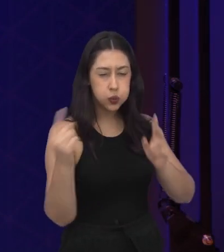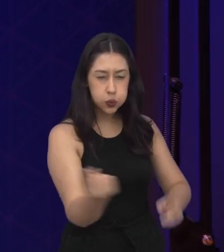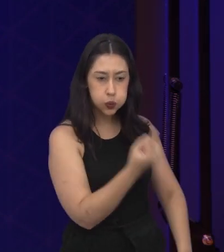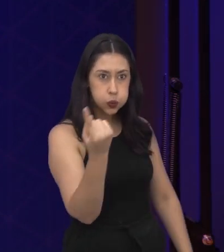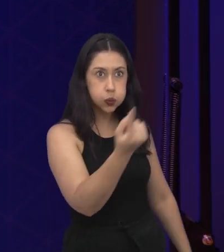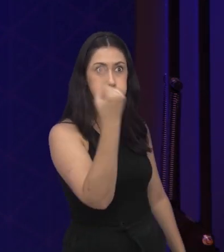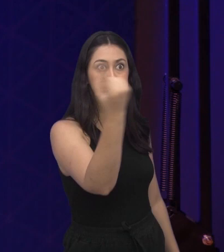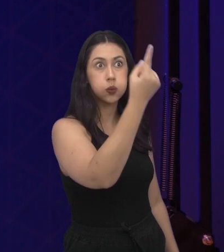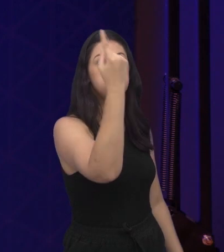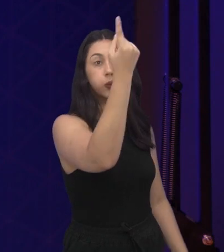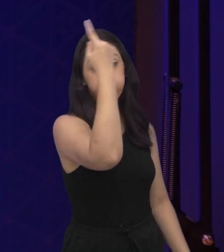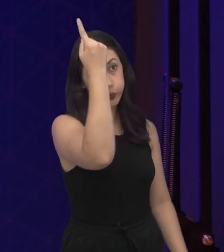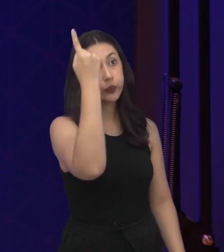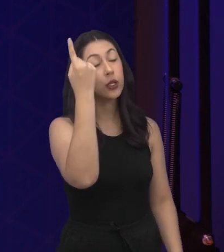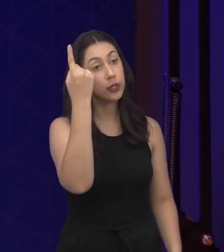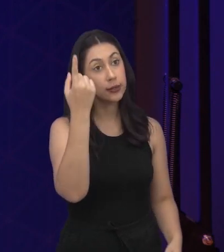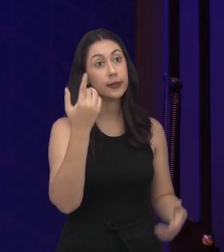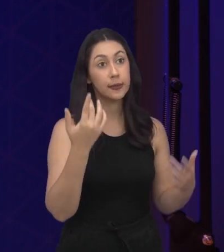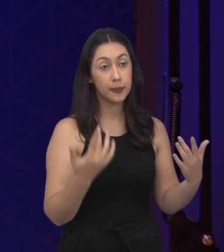furacões e ciclones